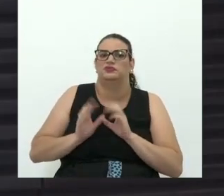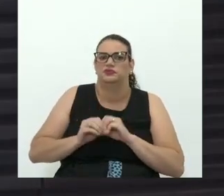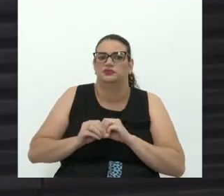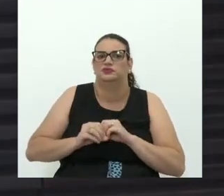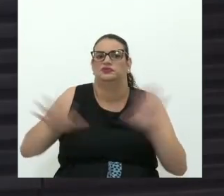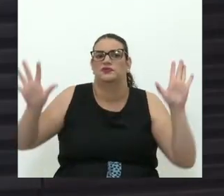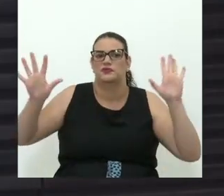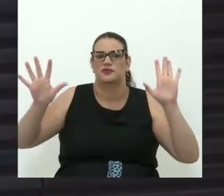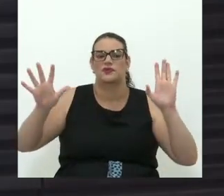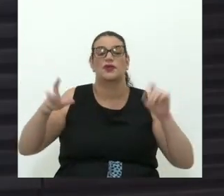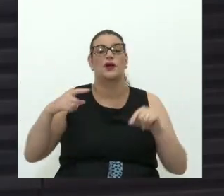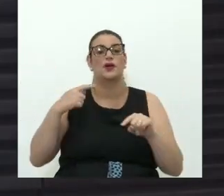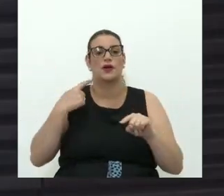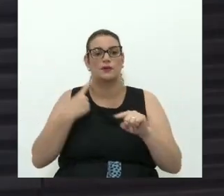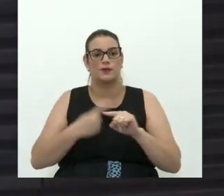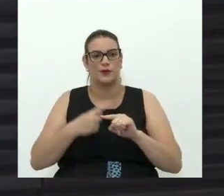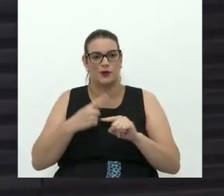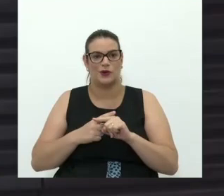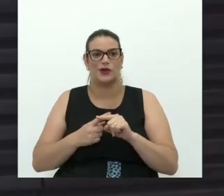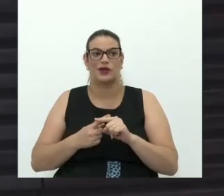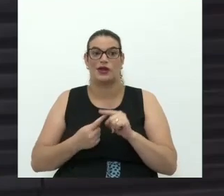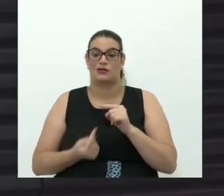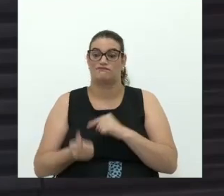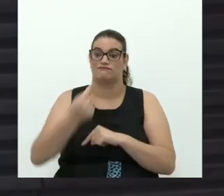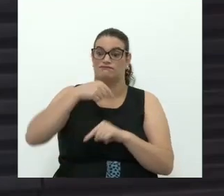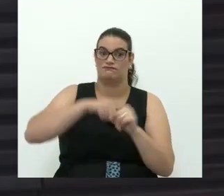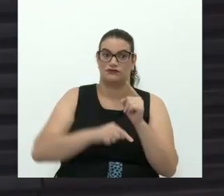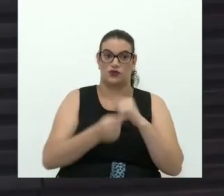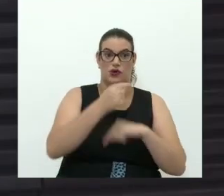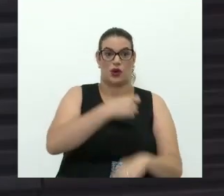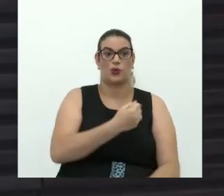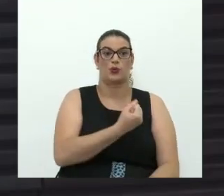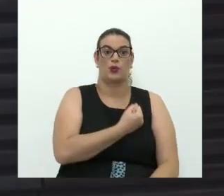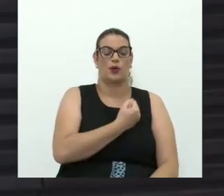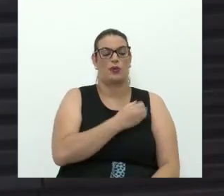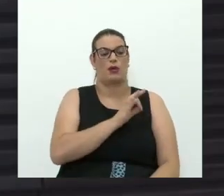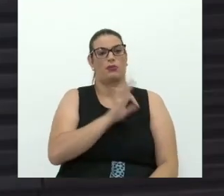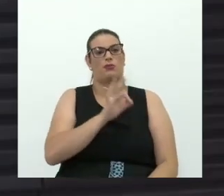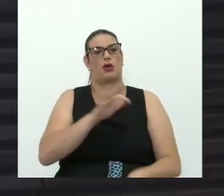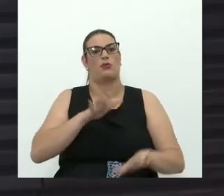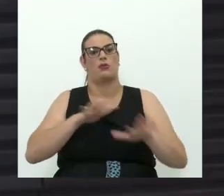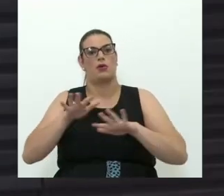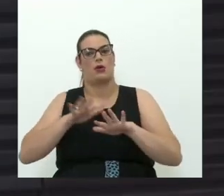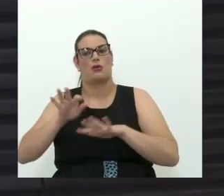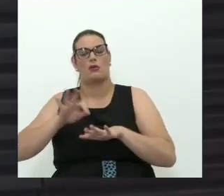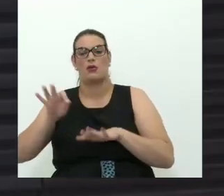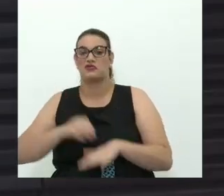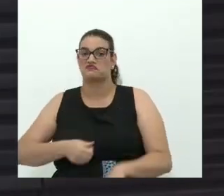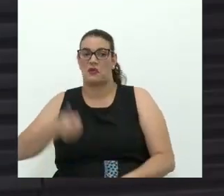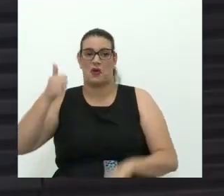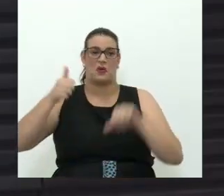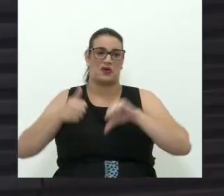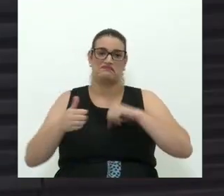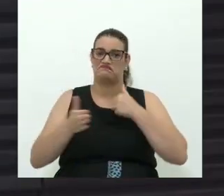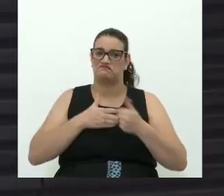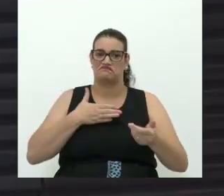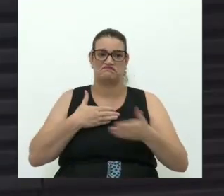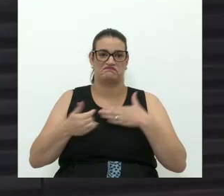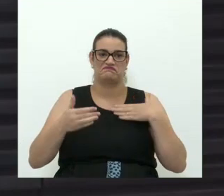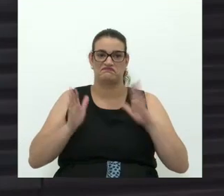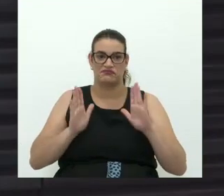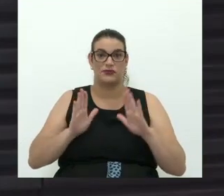explodir por quê Porque eles giram algoritmos e a partir do momento que gira algoritmos eu giro movimento se bom ou se ruim não vem ao